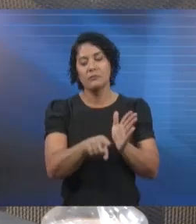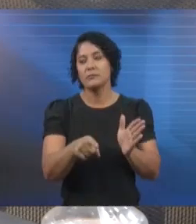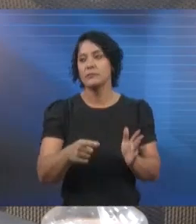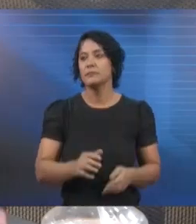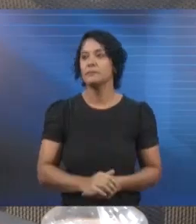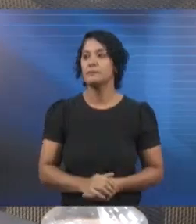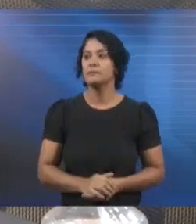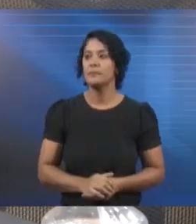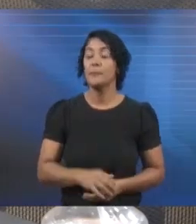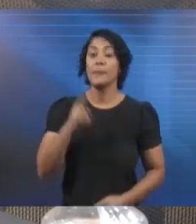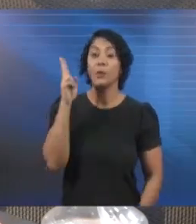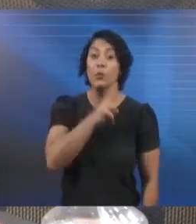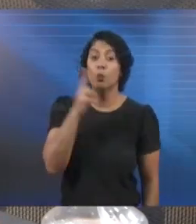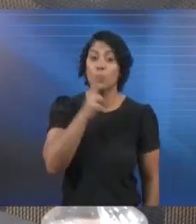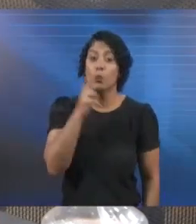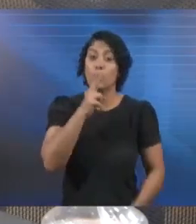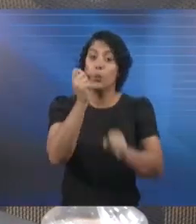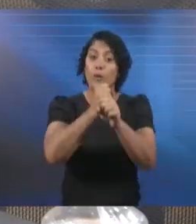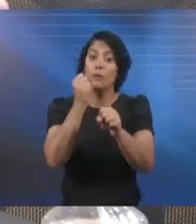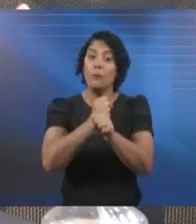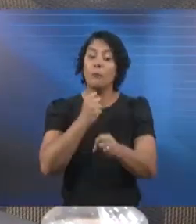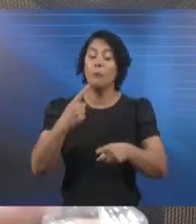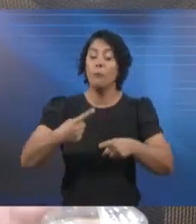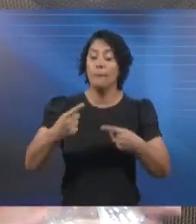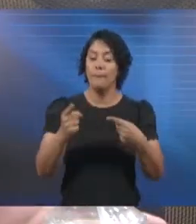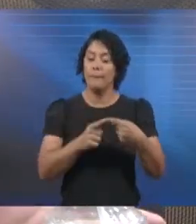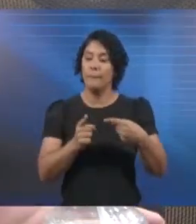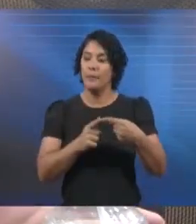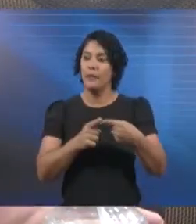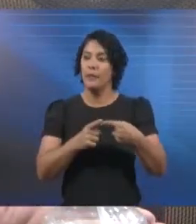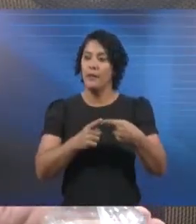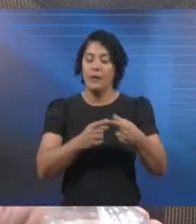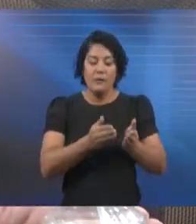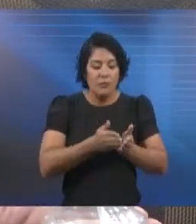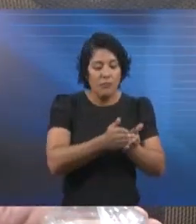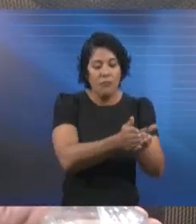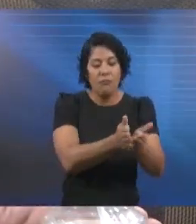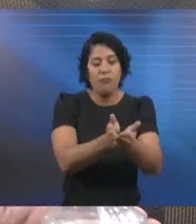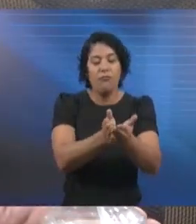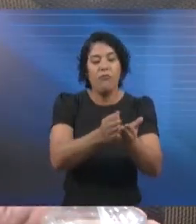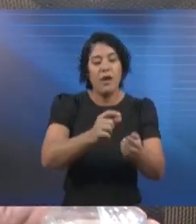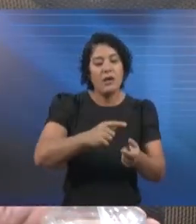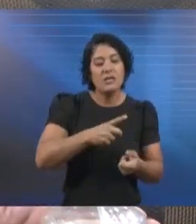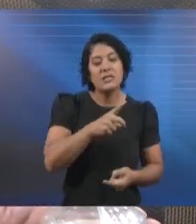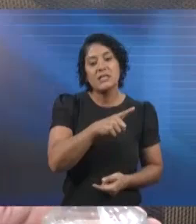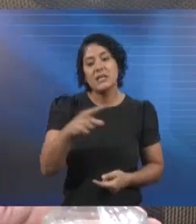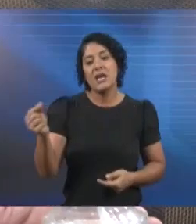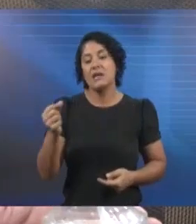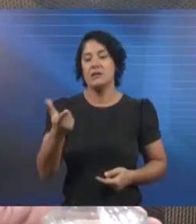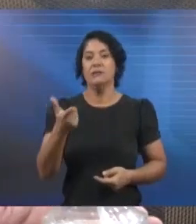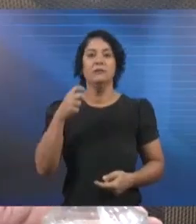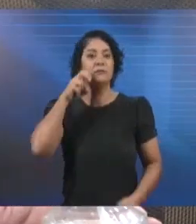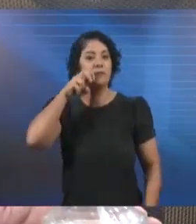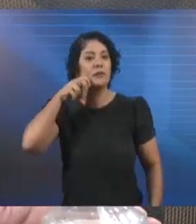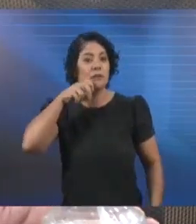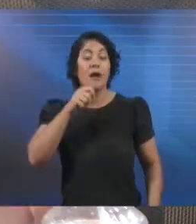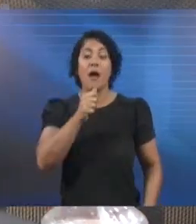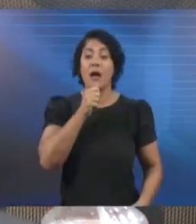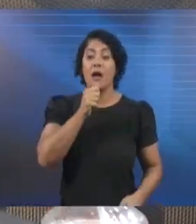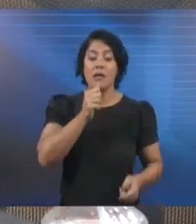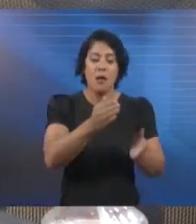essa obra urgente primeiro por a draga deixou a cidade de Natal mas ainda está no Porto de